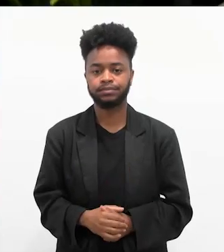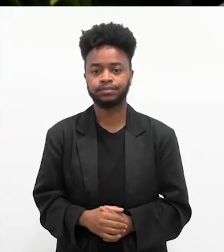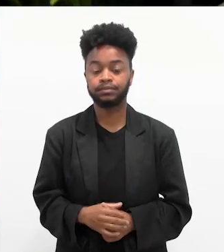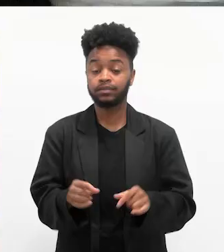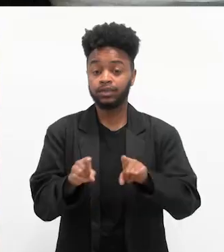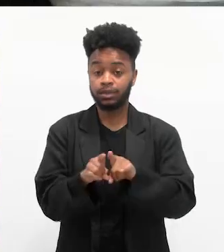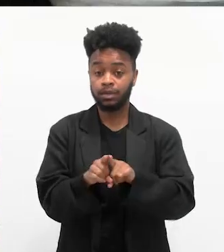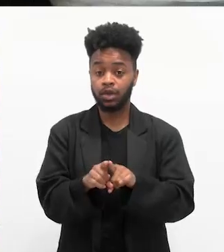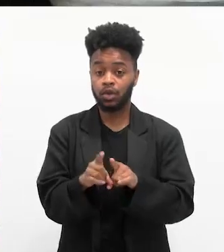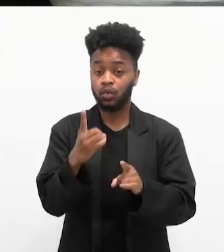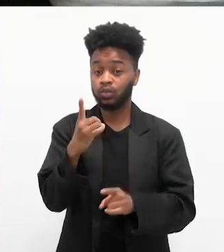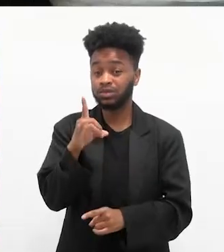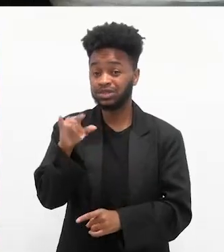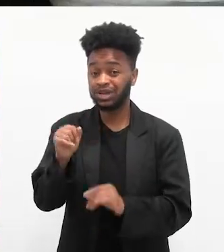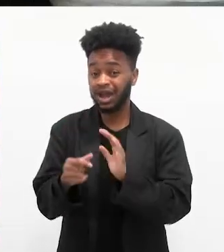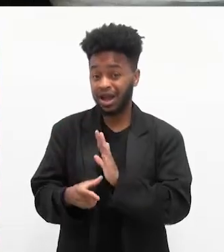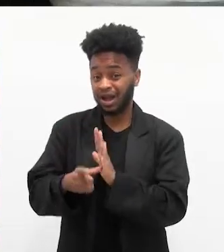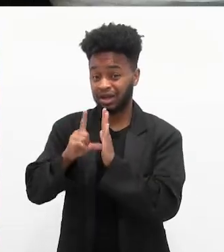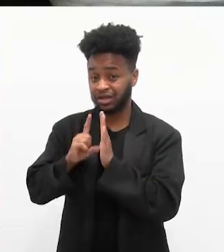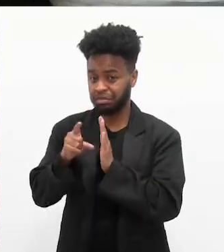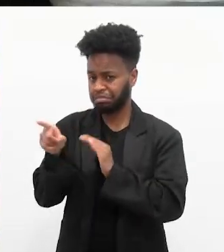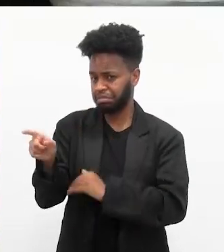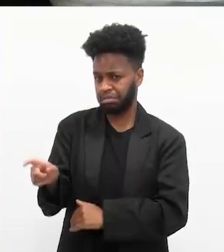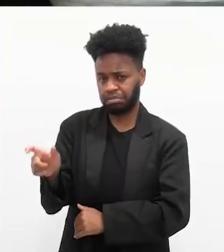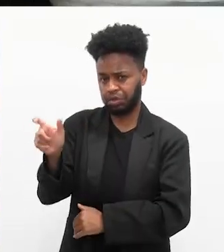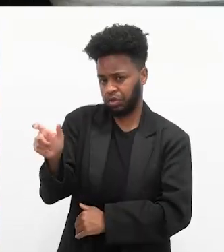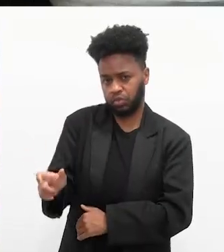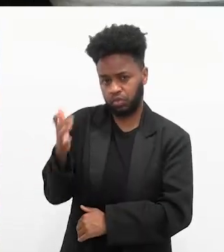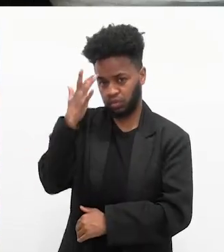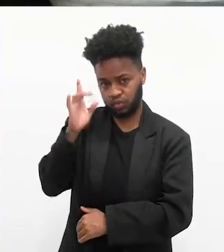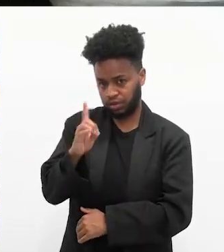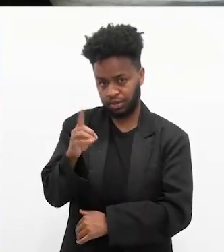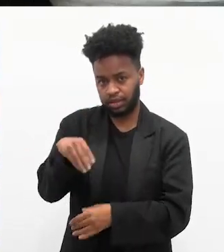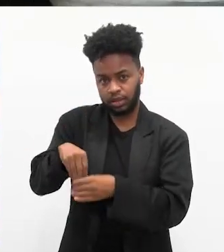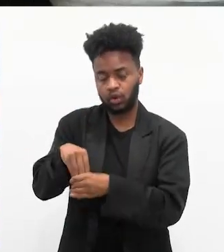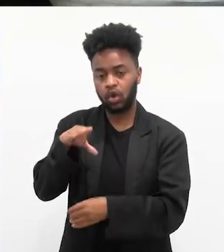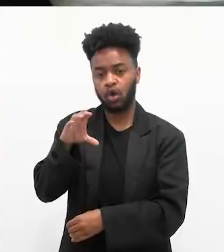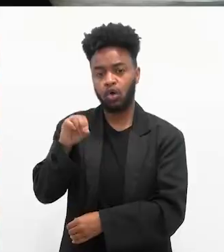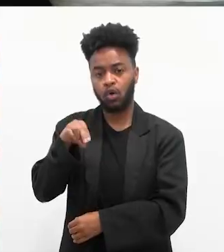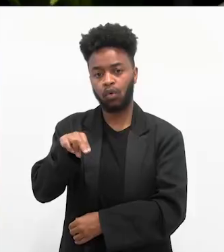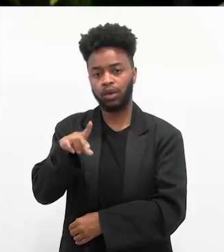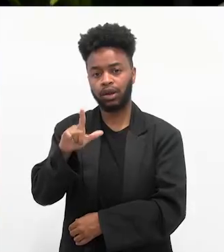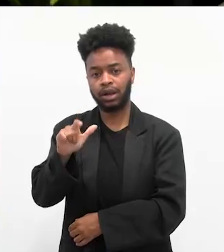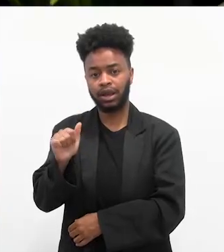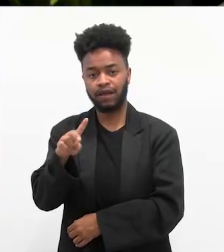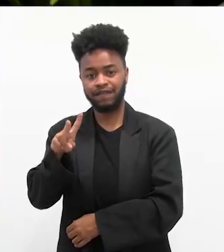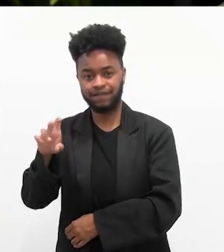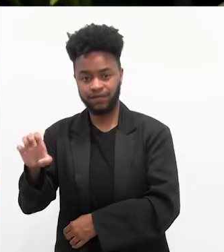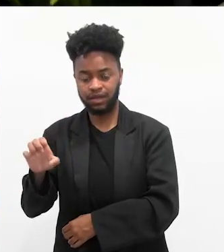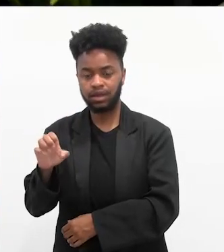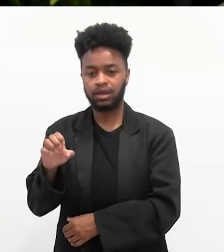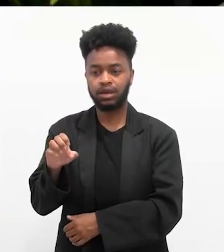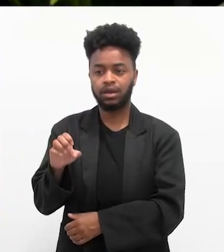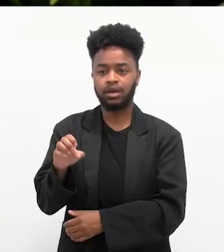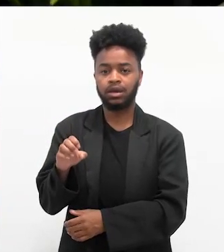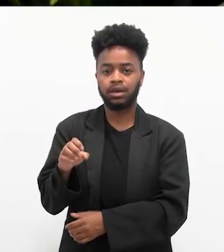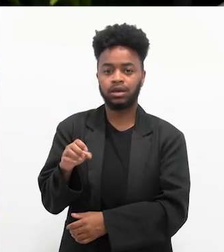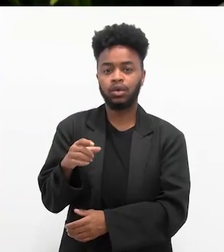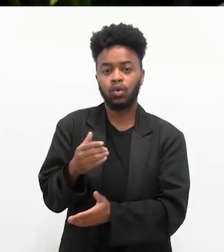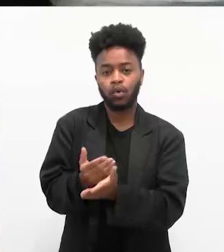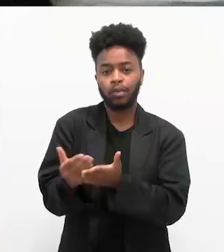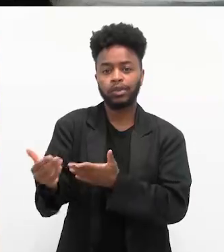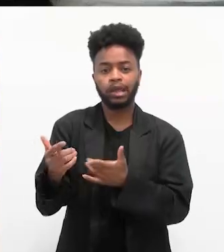da paz, e que no dia anterior, ele não sabia, estava dentro do conclave, quando